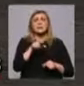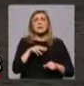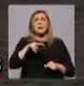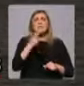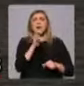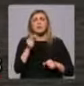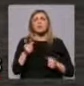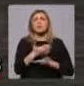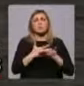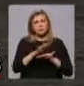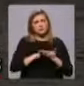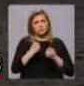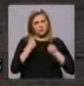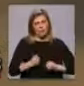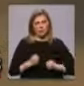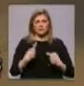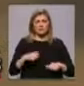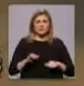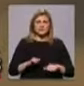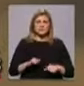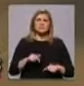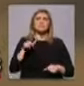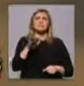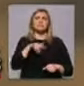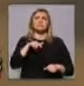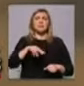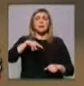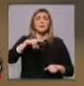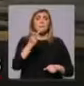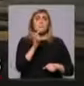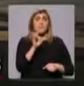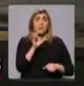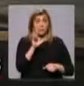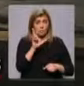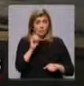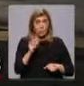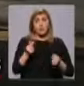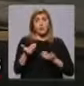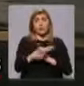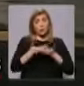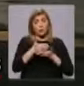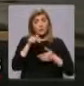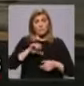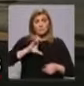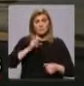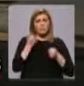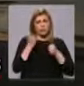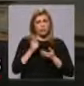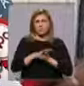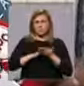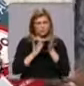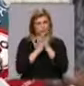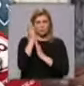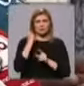e sustentado. Os fundamentos macroeconómicos do nosso país mantêm-se sólidos